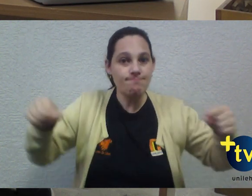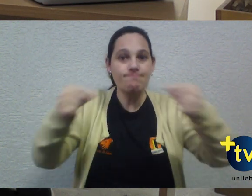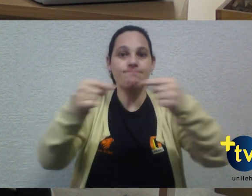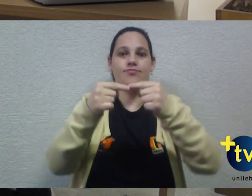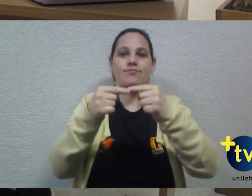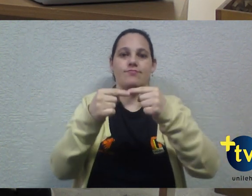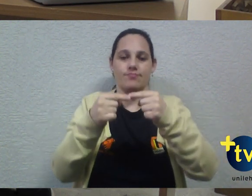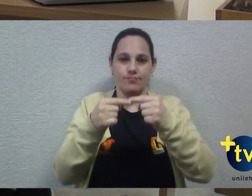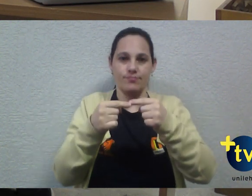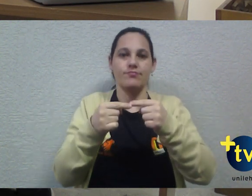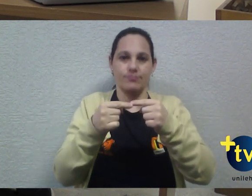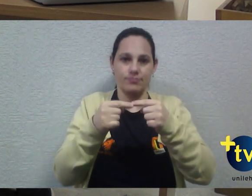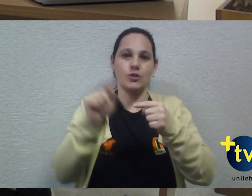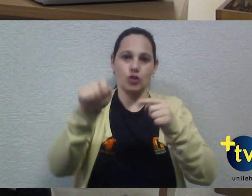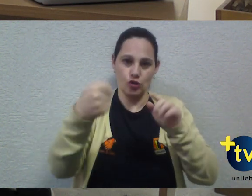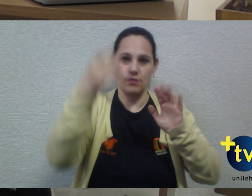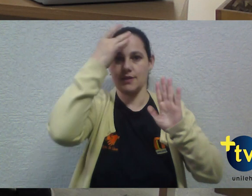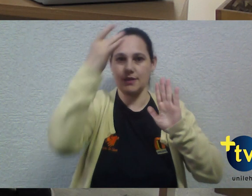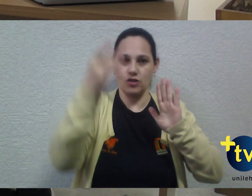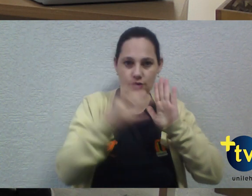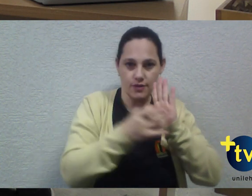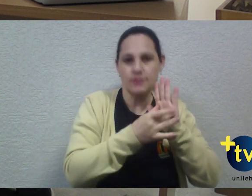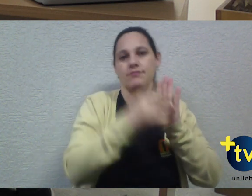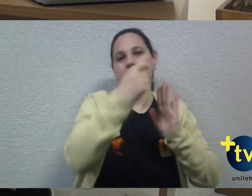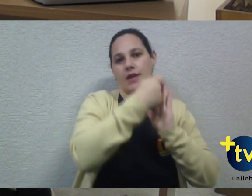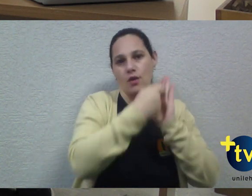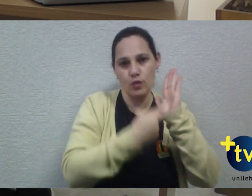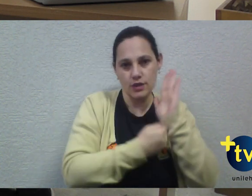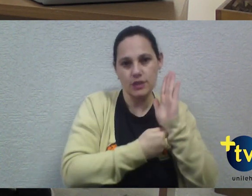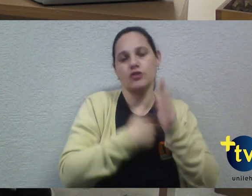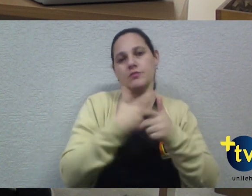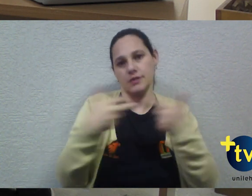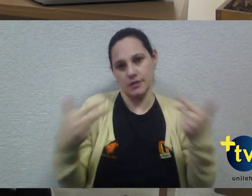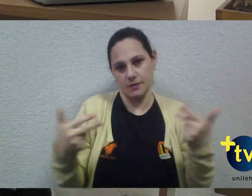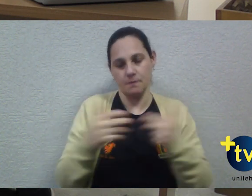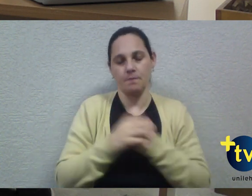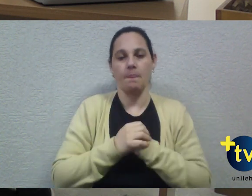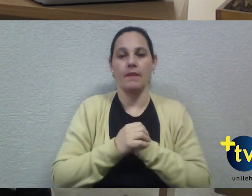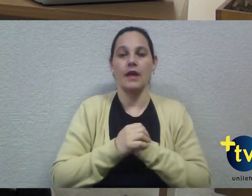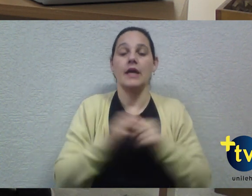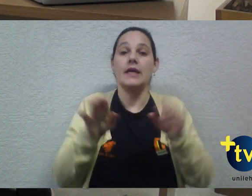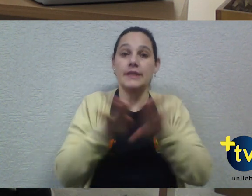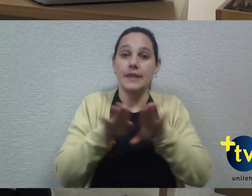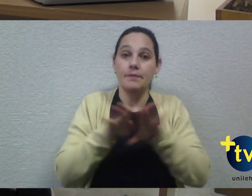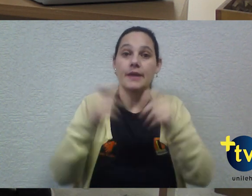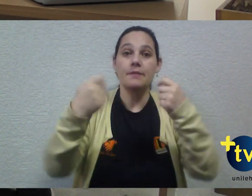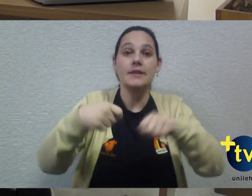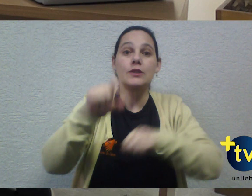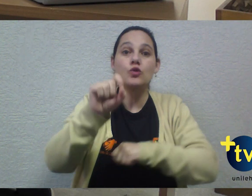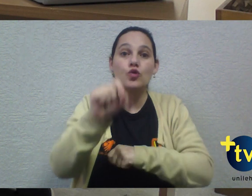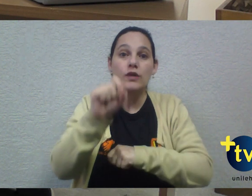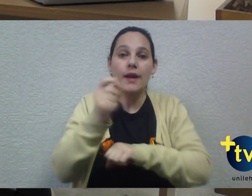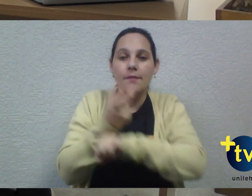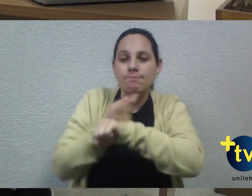tenha um pouco de similaridade nesse quesito. E dentro desse curso que você for escolher, buscar uma primeira